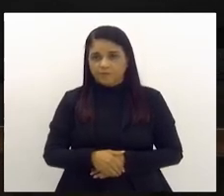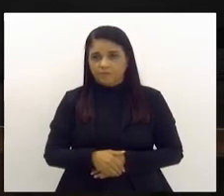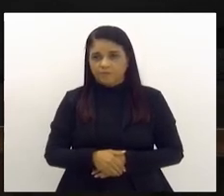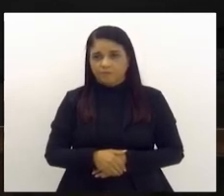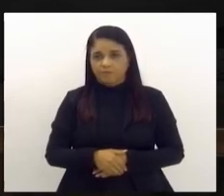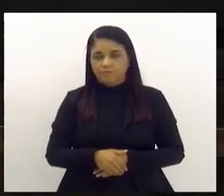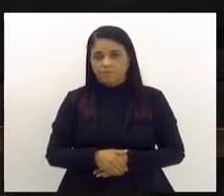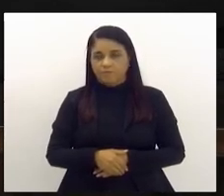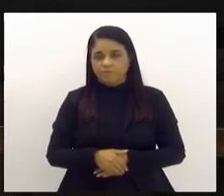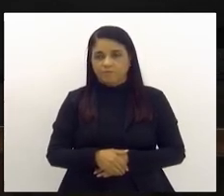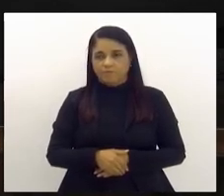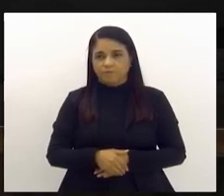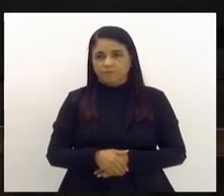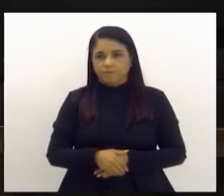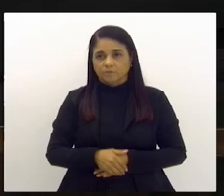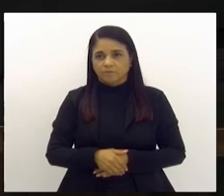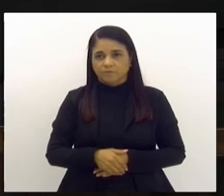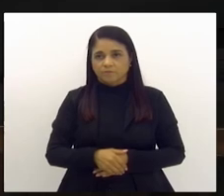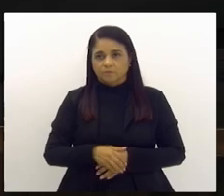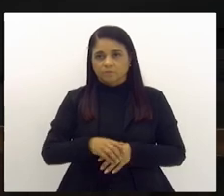Rejeitados.